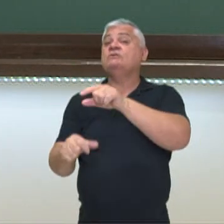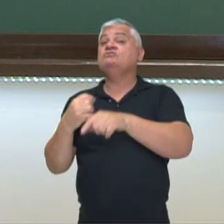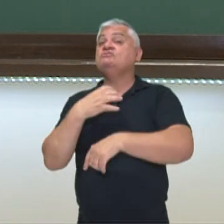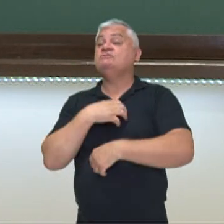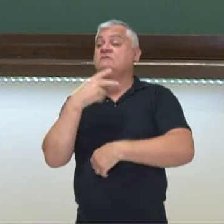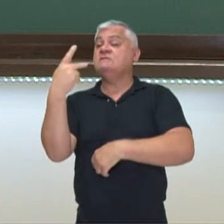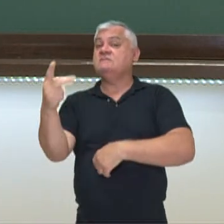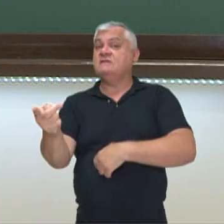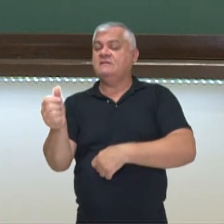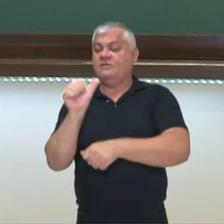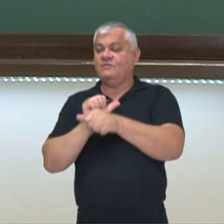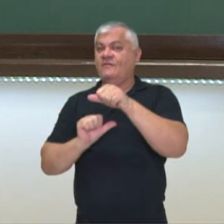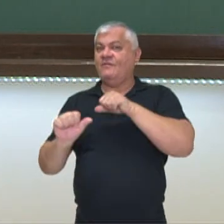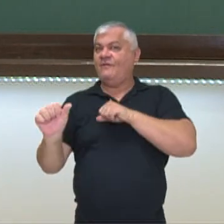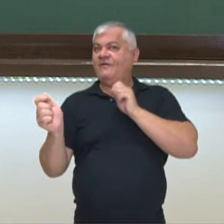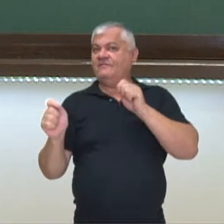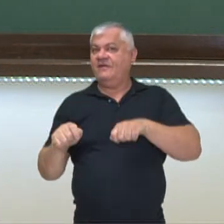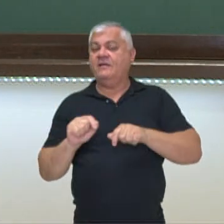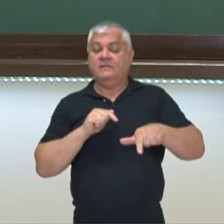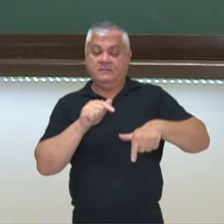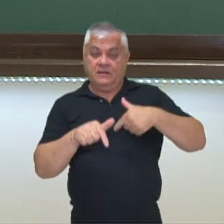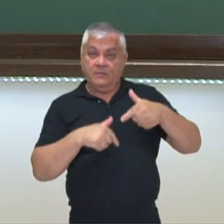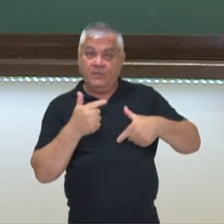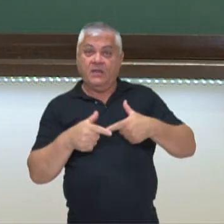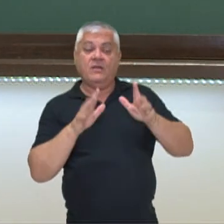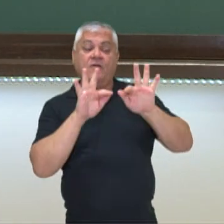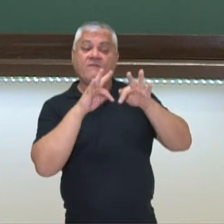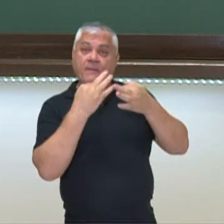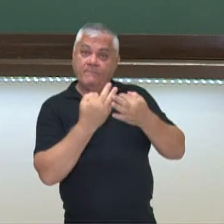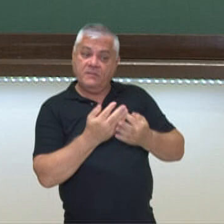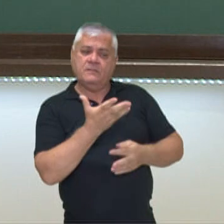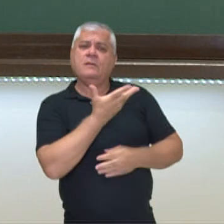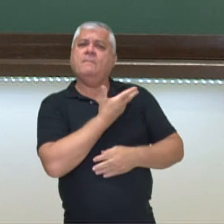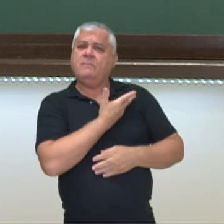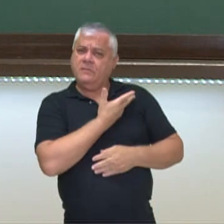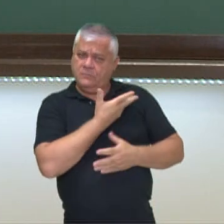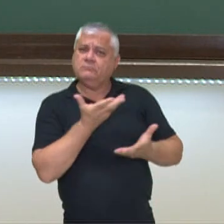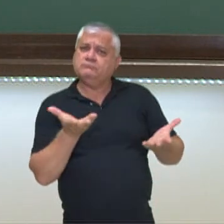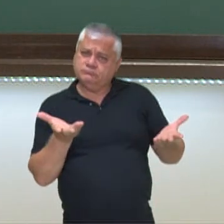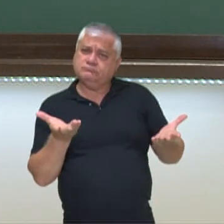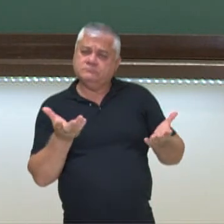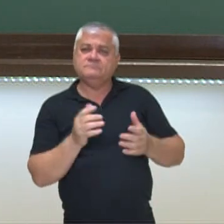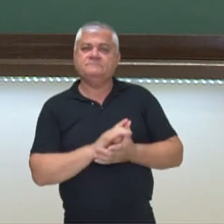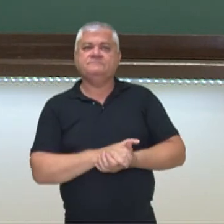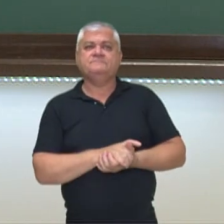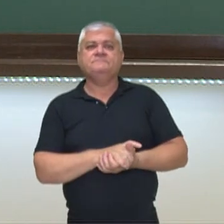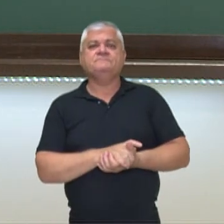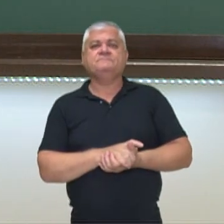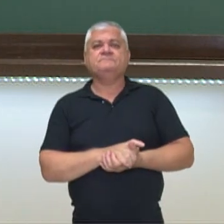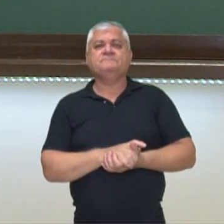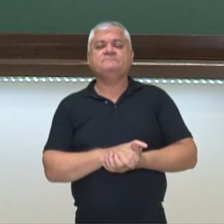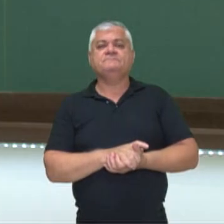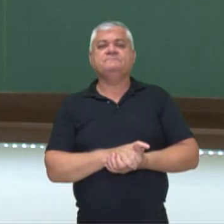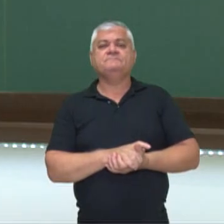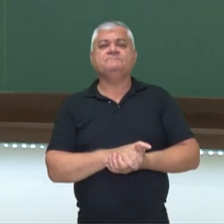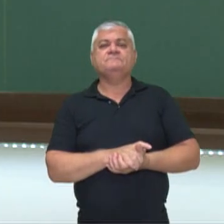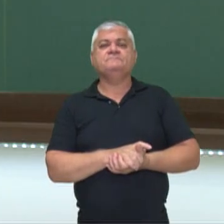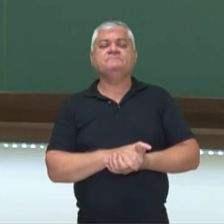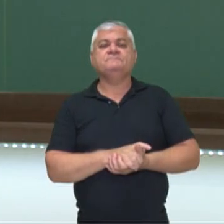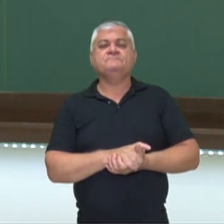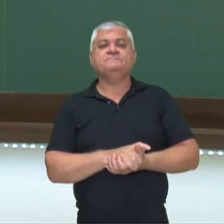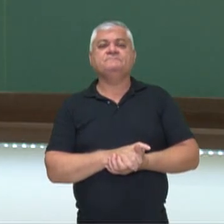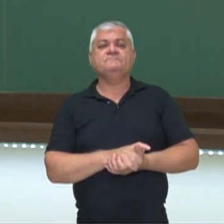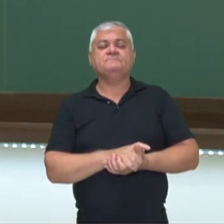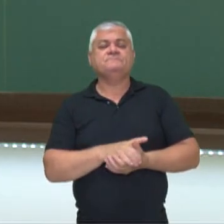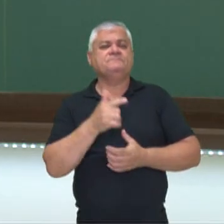do contexto, do trabalho, com a família e com amigos, não é mesmo? A ver, então na